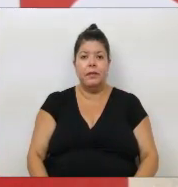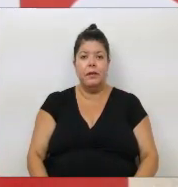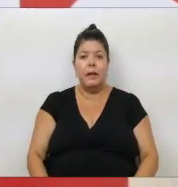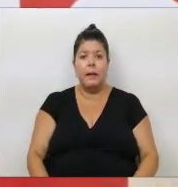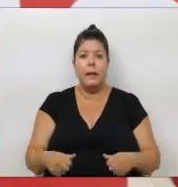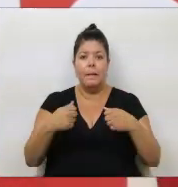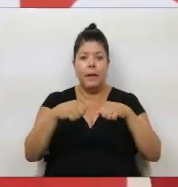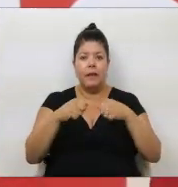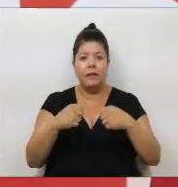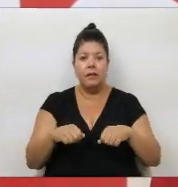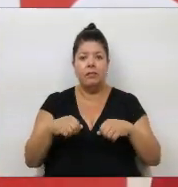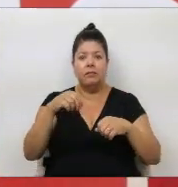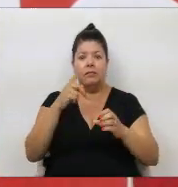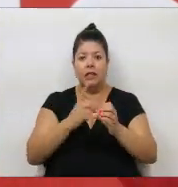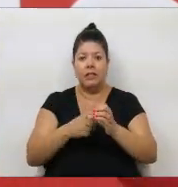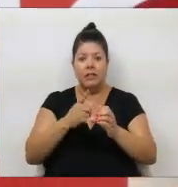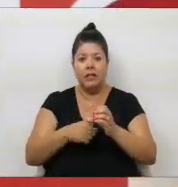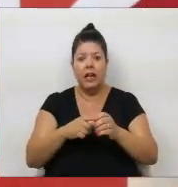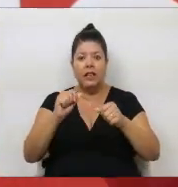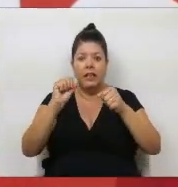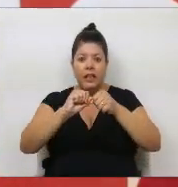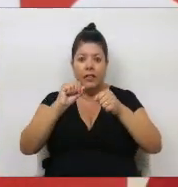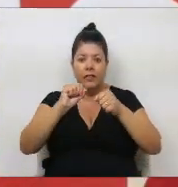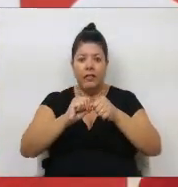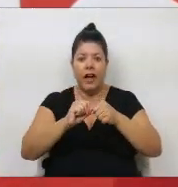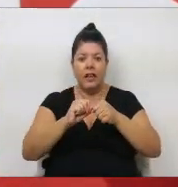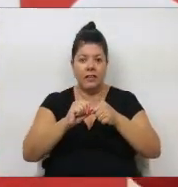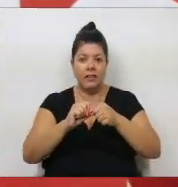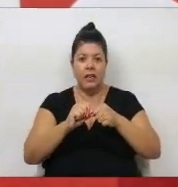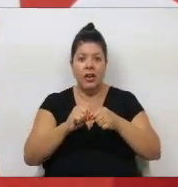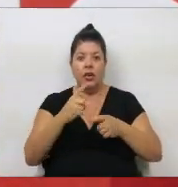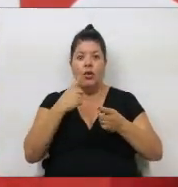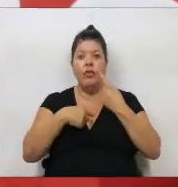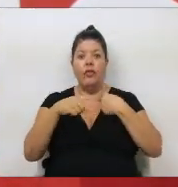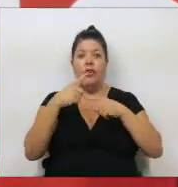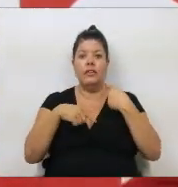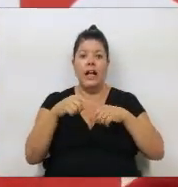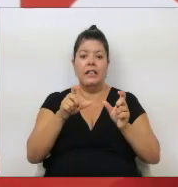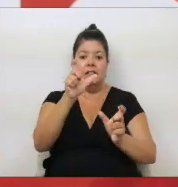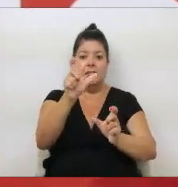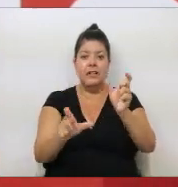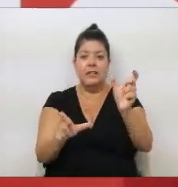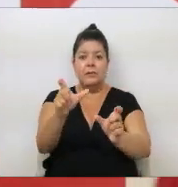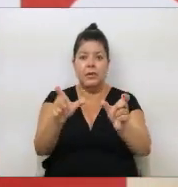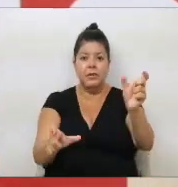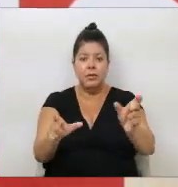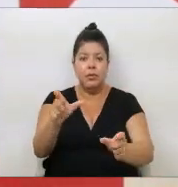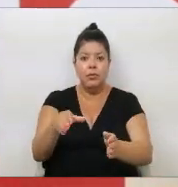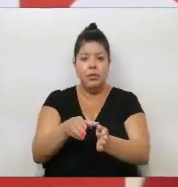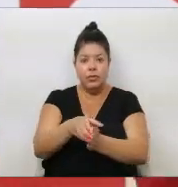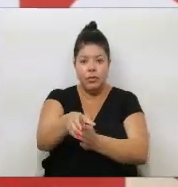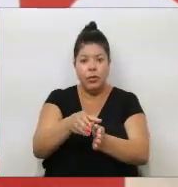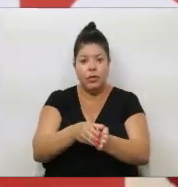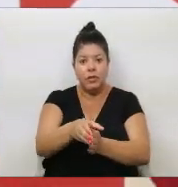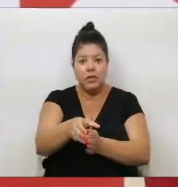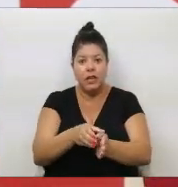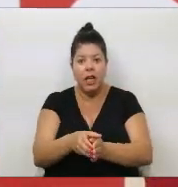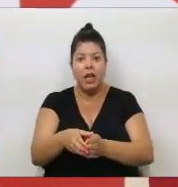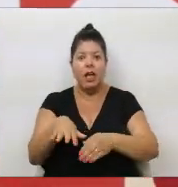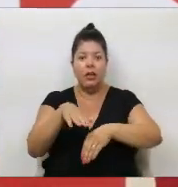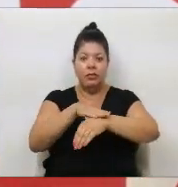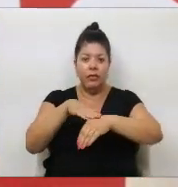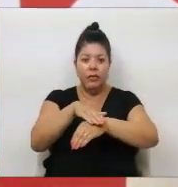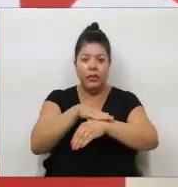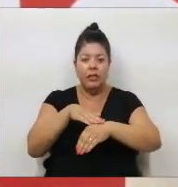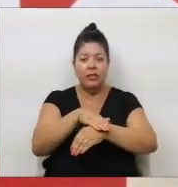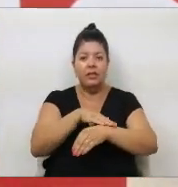que o município for fazer, ele faça à luz da vontade da população, através dos conselhos, através das